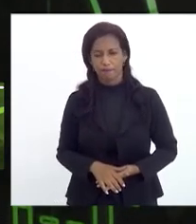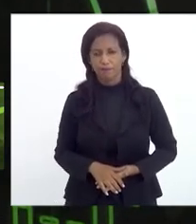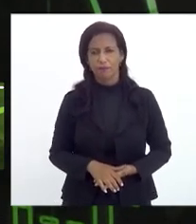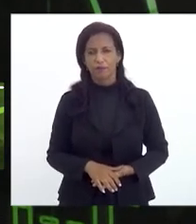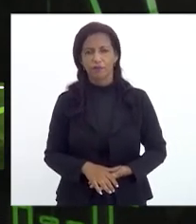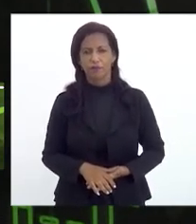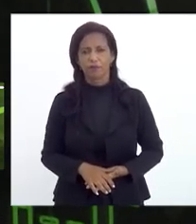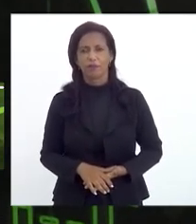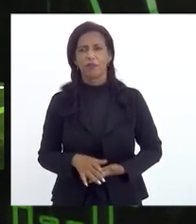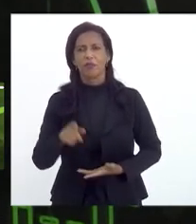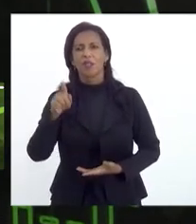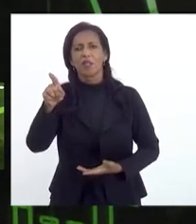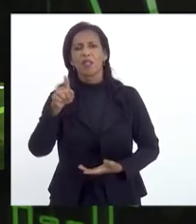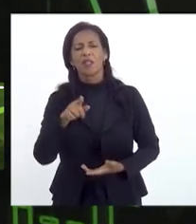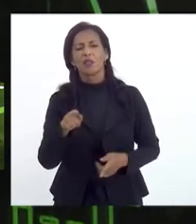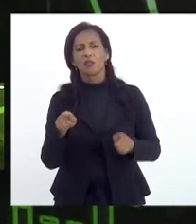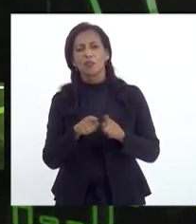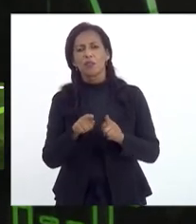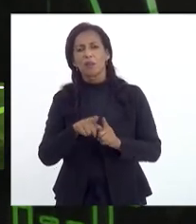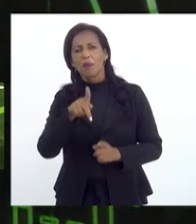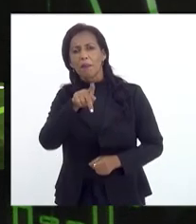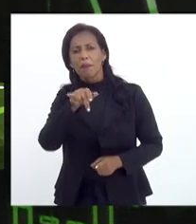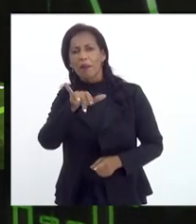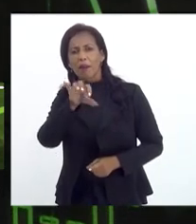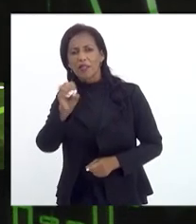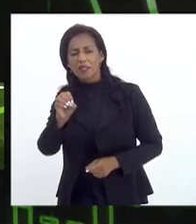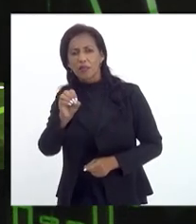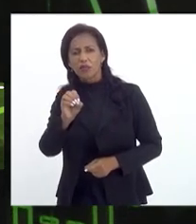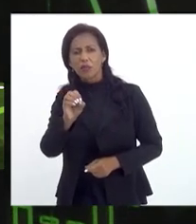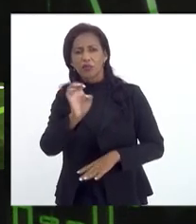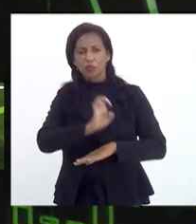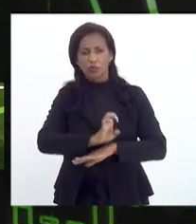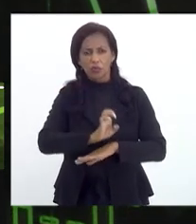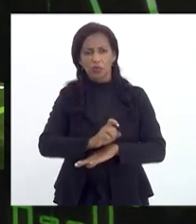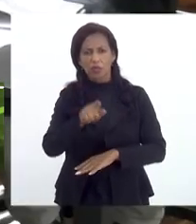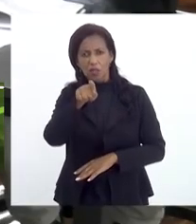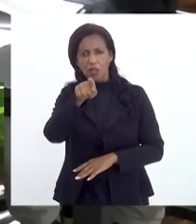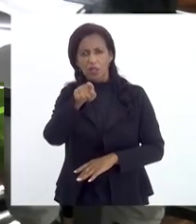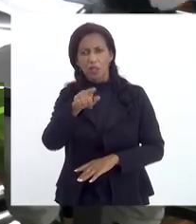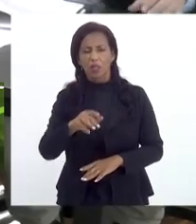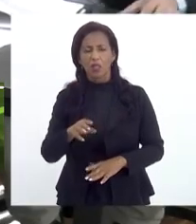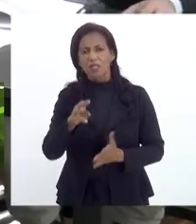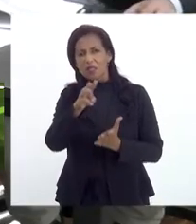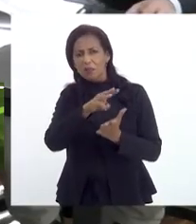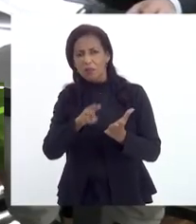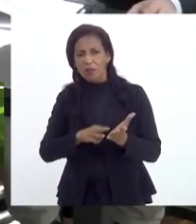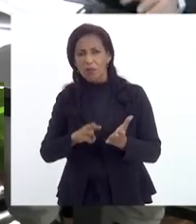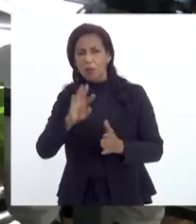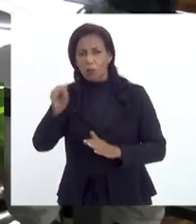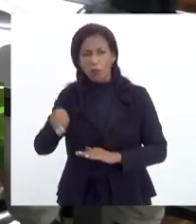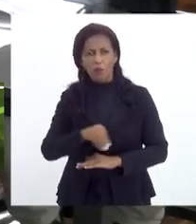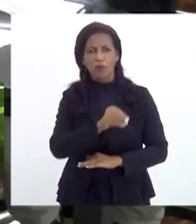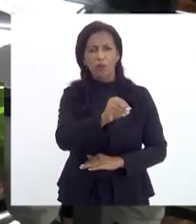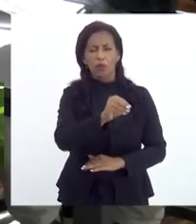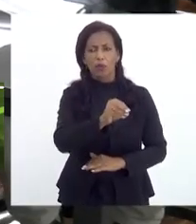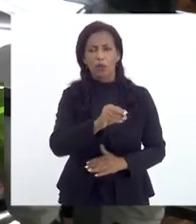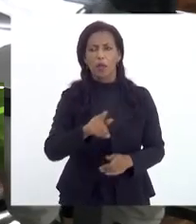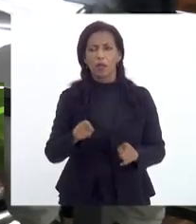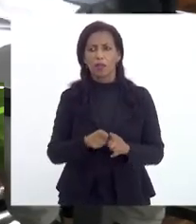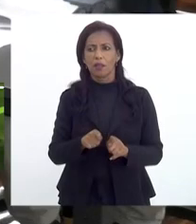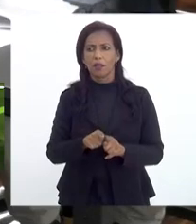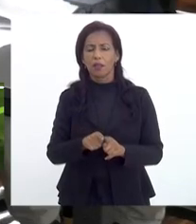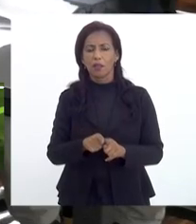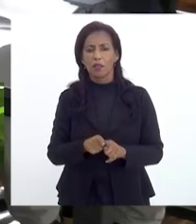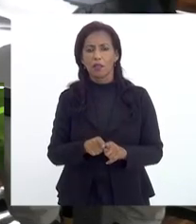Isso se aplicaria Também ao passivo Do fundo de participação Dos estados? Oi? Essa metodologia Poderia se aplicar Isso é ativo Não,